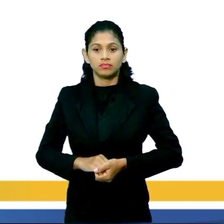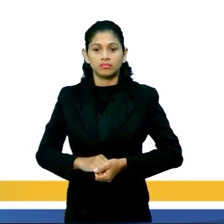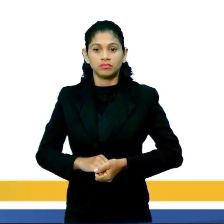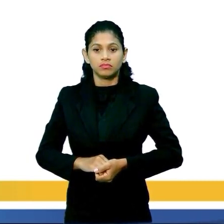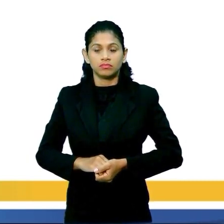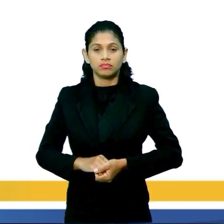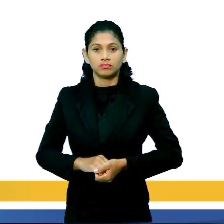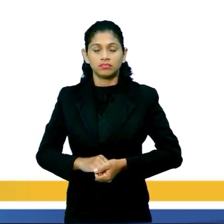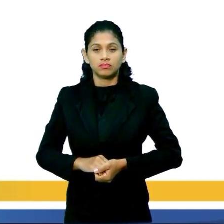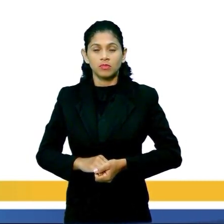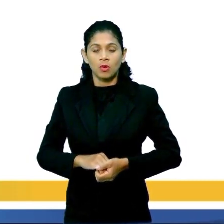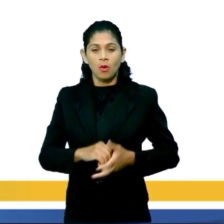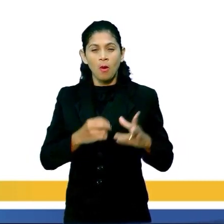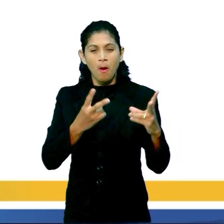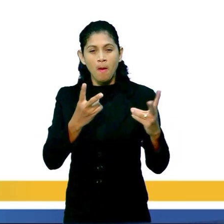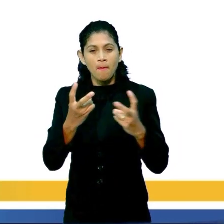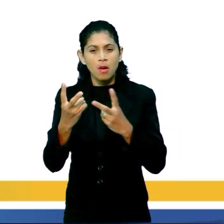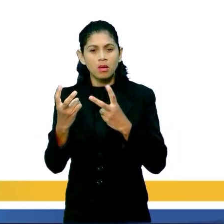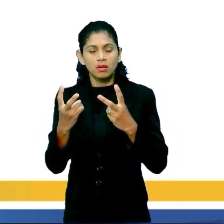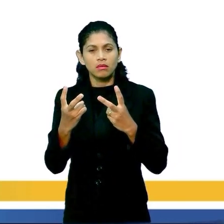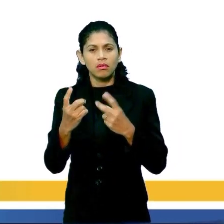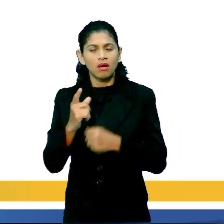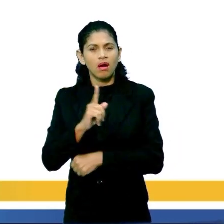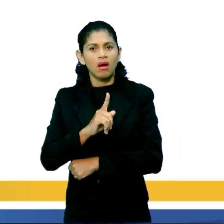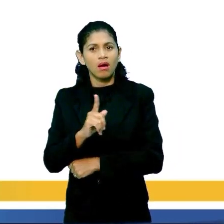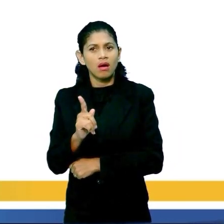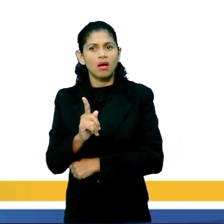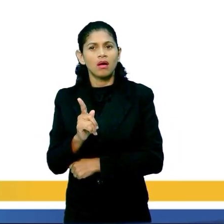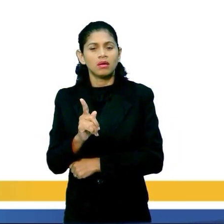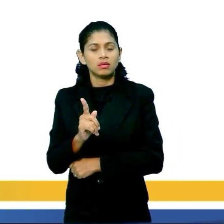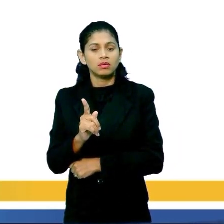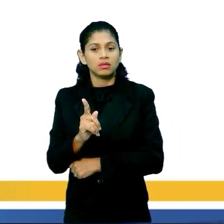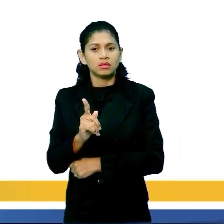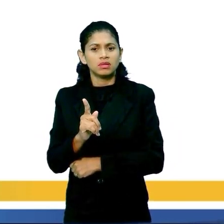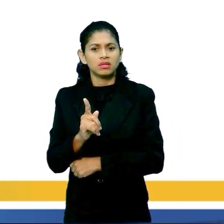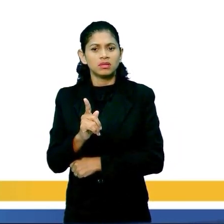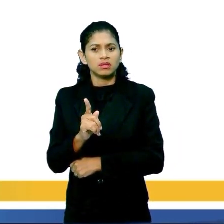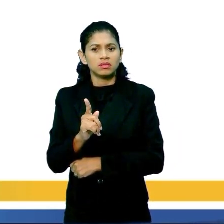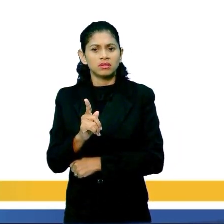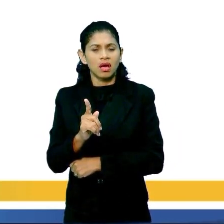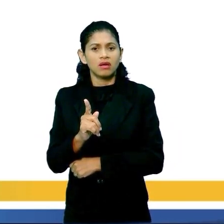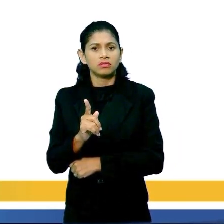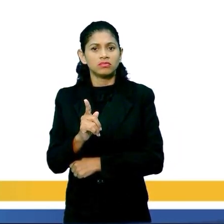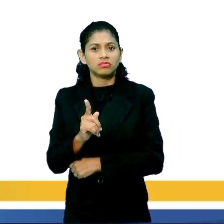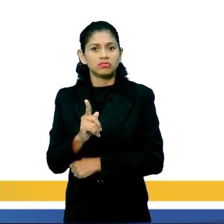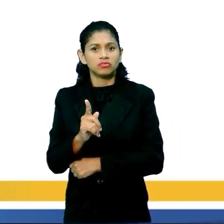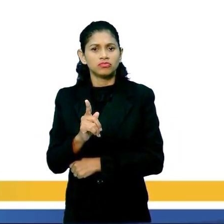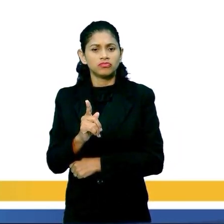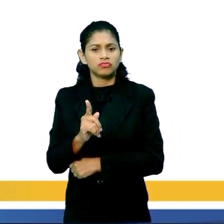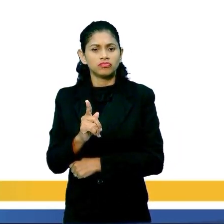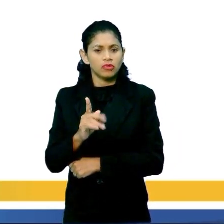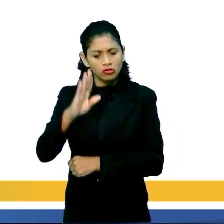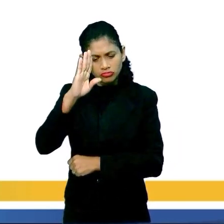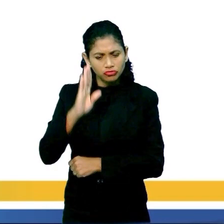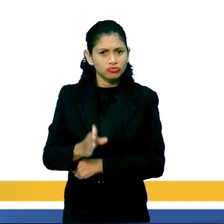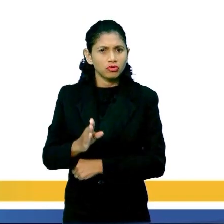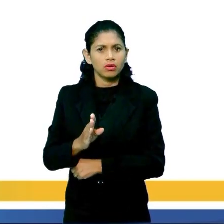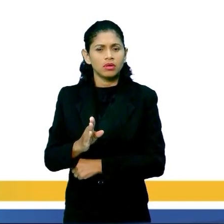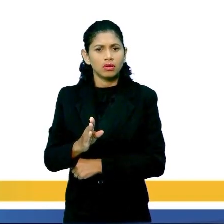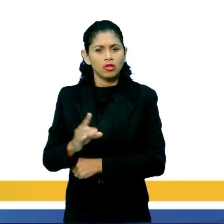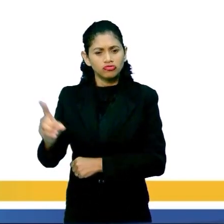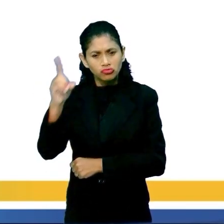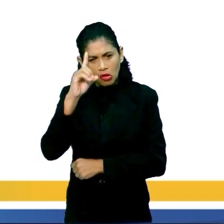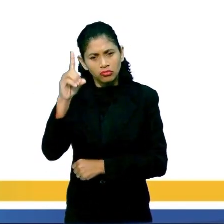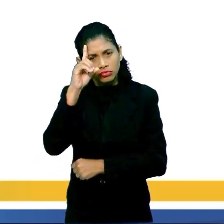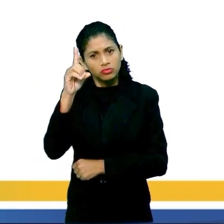porque ele percebeu que ele que tava né engajado demais no Facebook e aí pensou melhor ol lá eu pensei que me errou